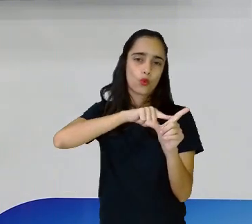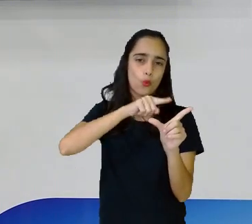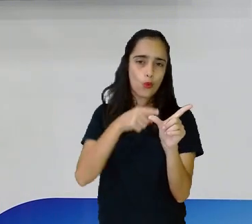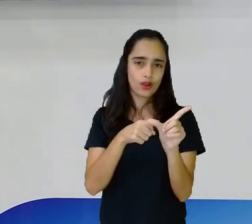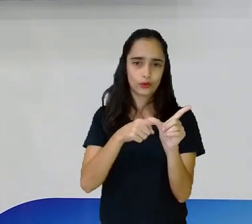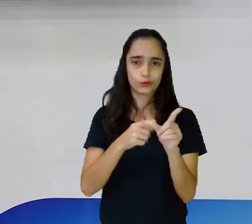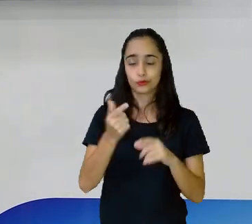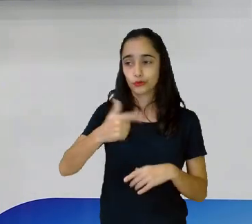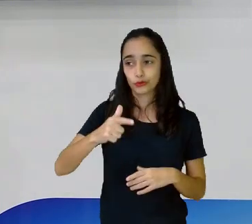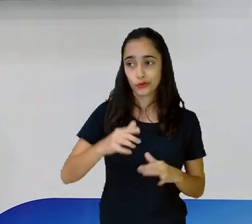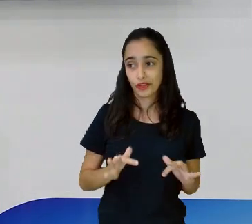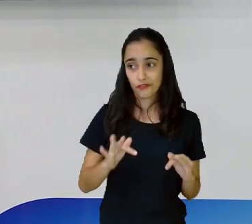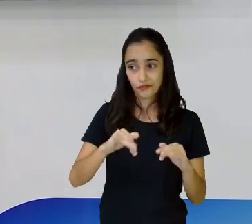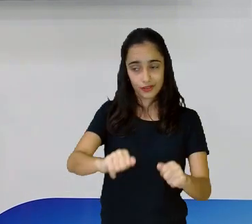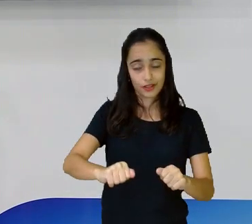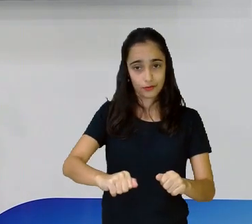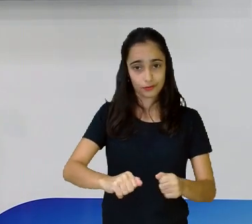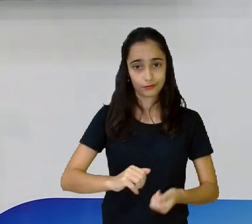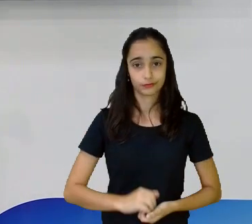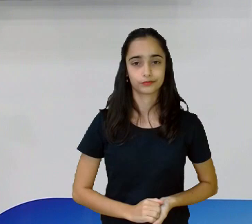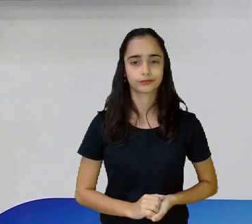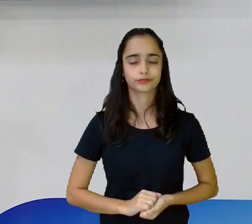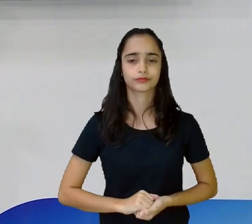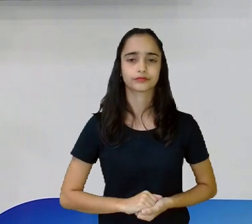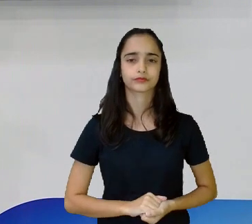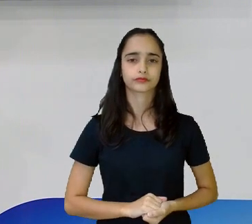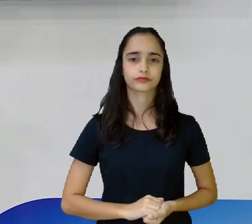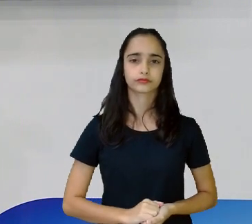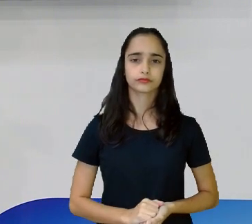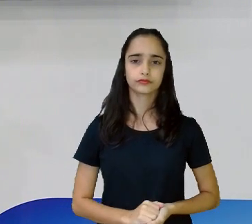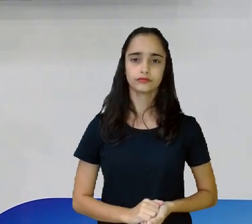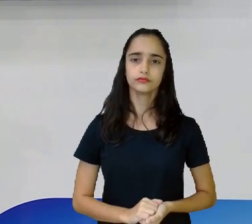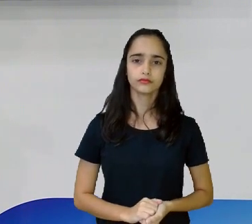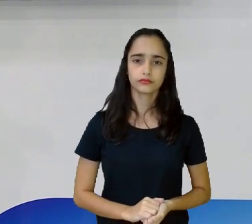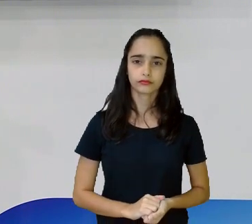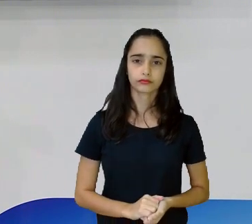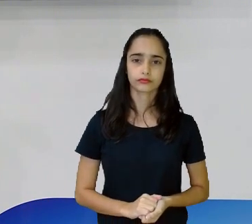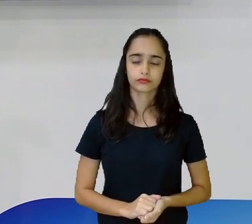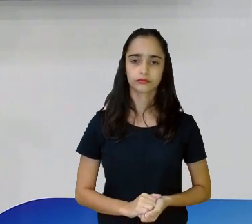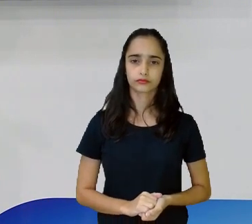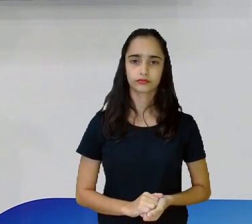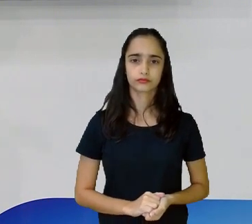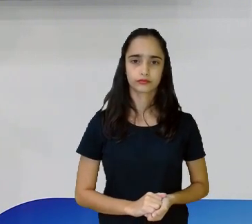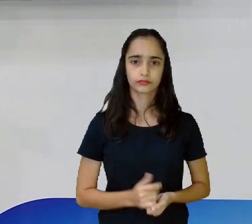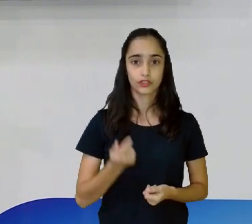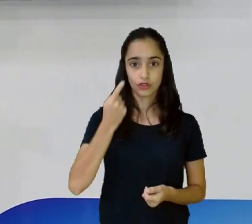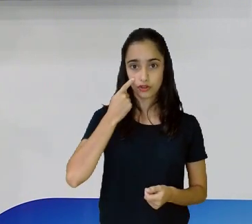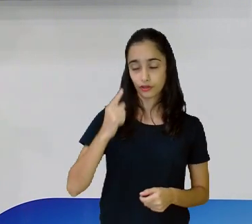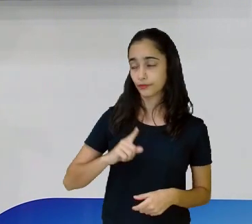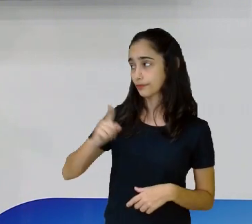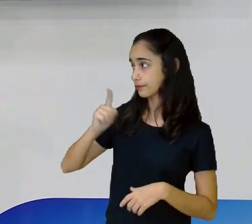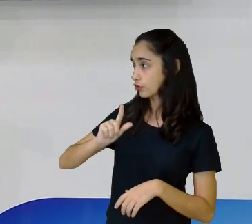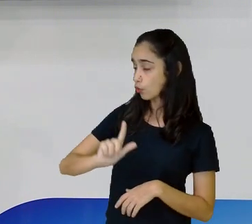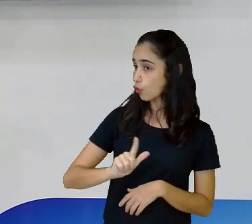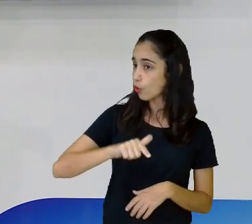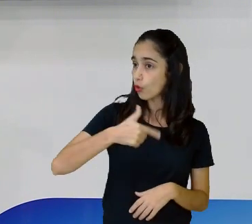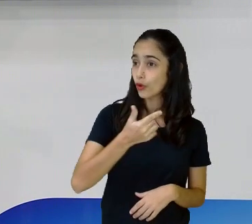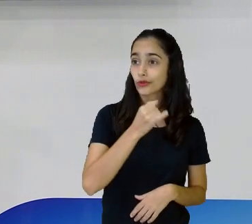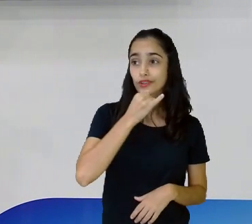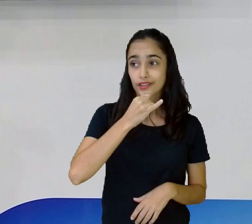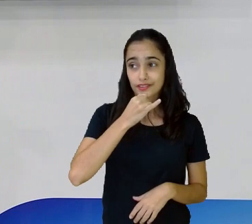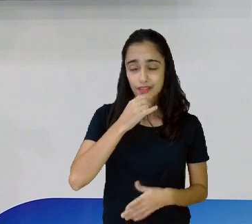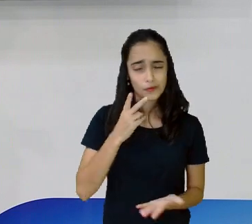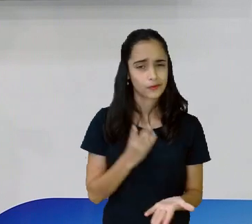fim, tá? Tem começo, mas não tem fim. Vamos lá. Olha, outro exemplo de ângulo